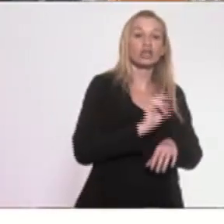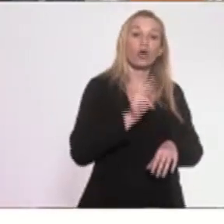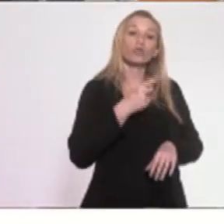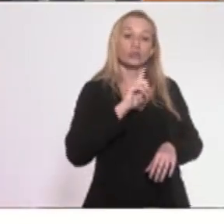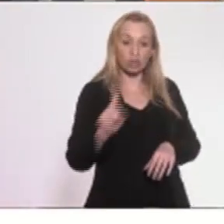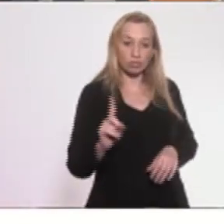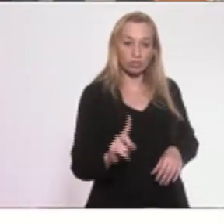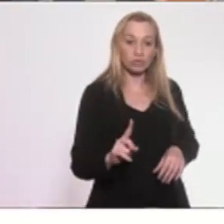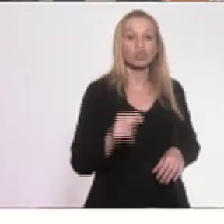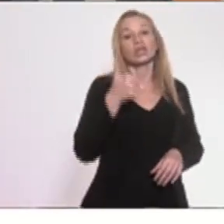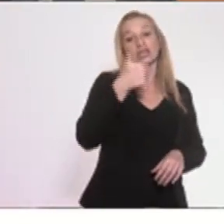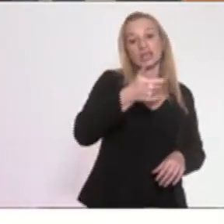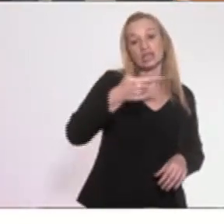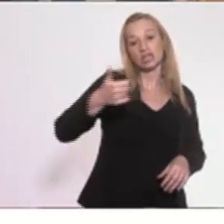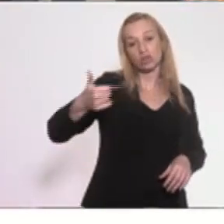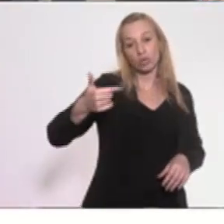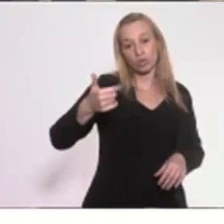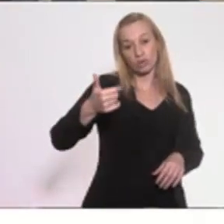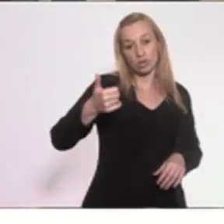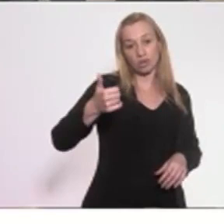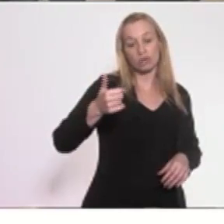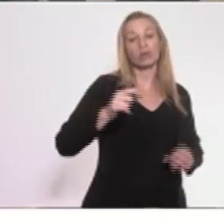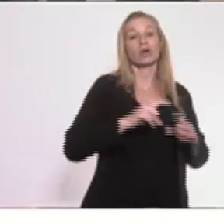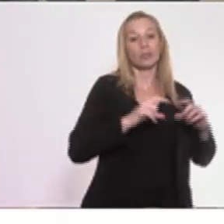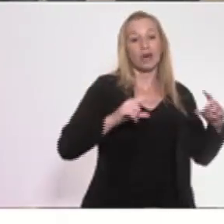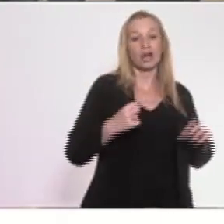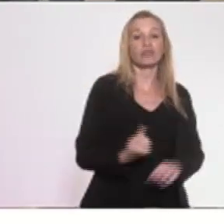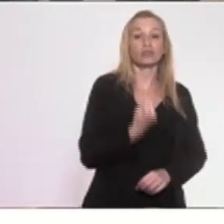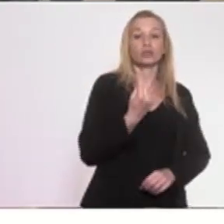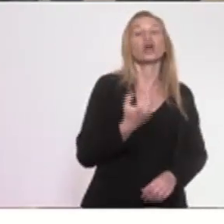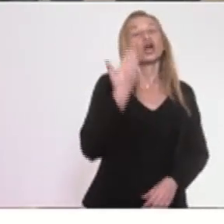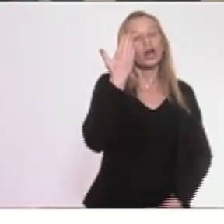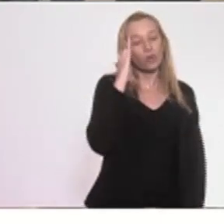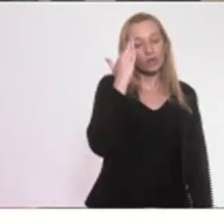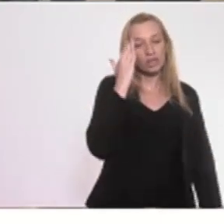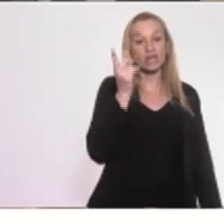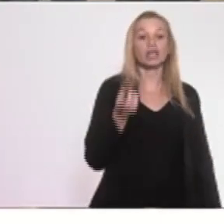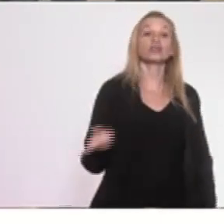Mas volta... Artigo 112... Parágrafo único. Eu entendo que esse